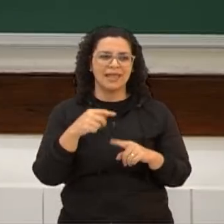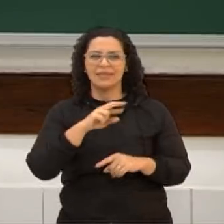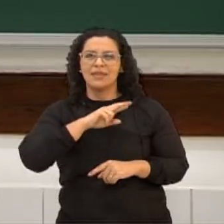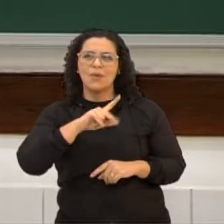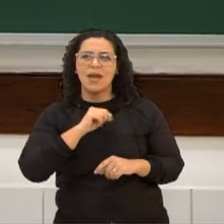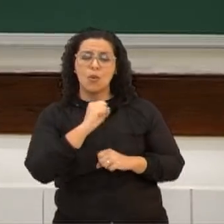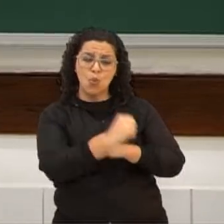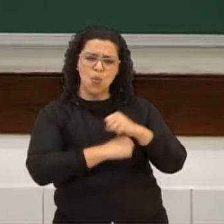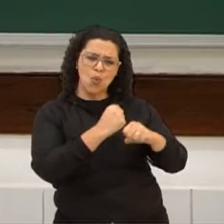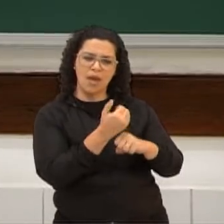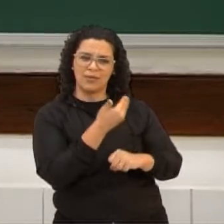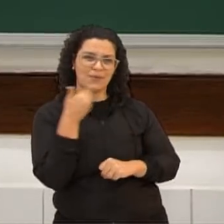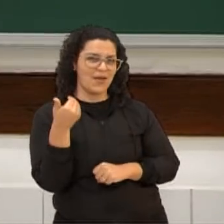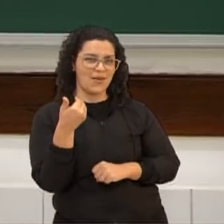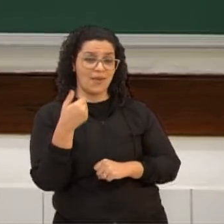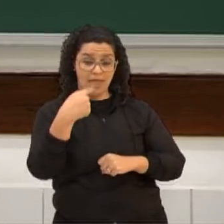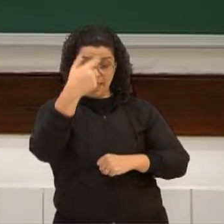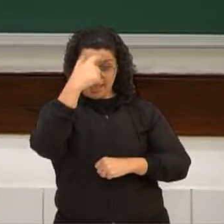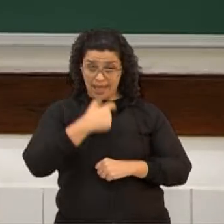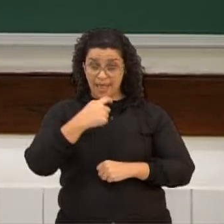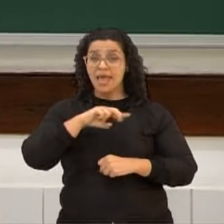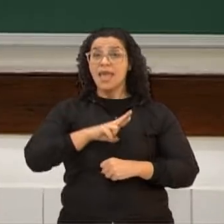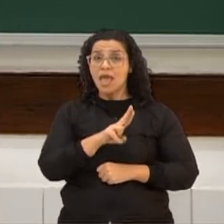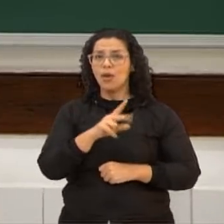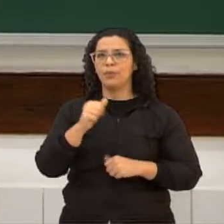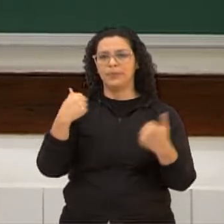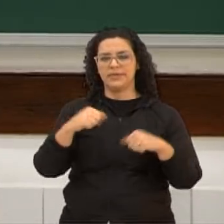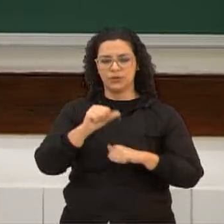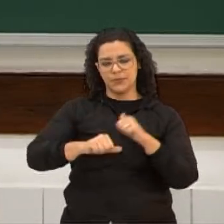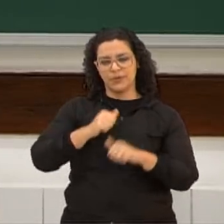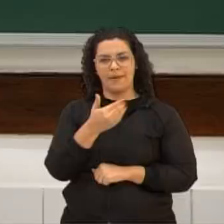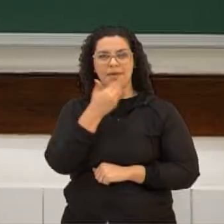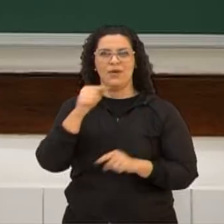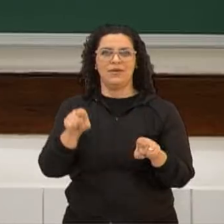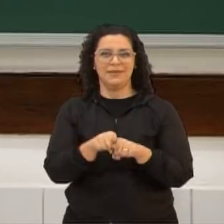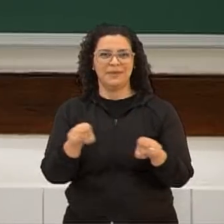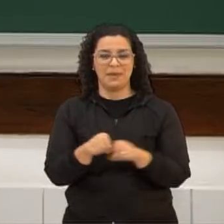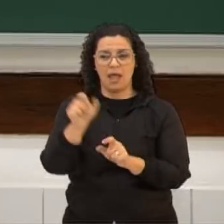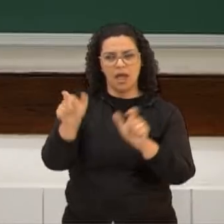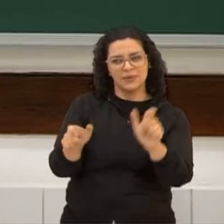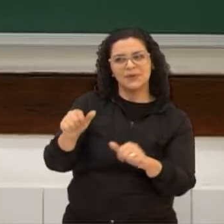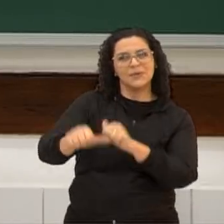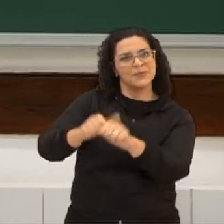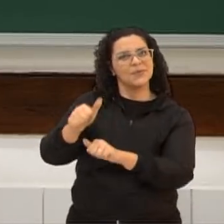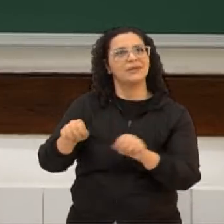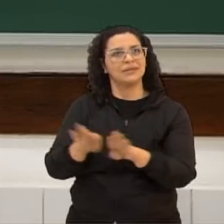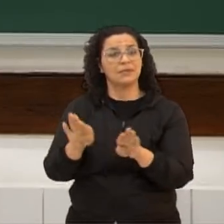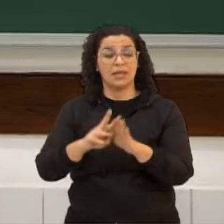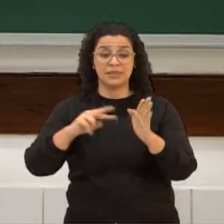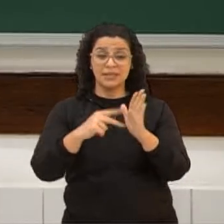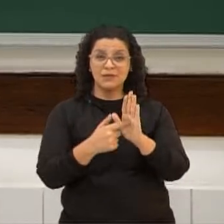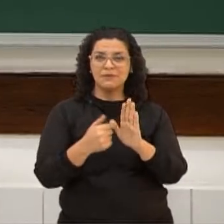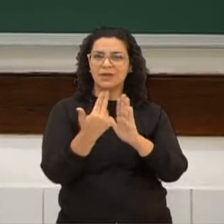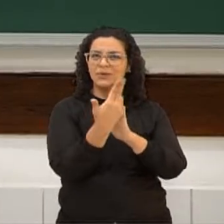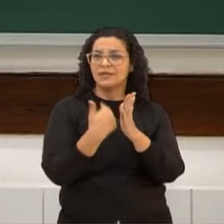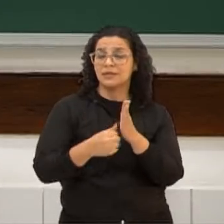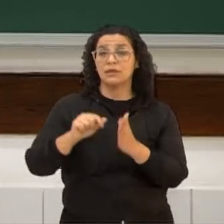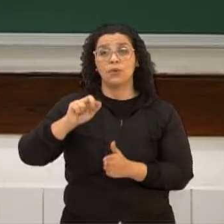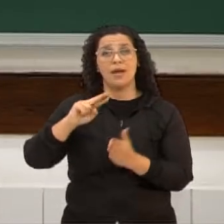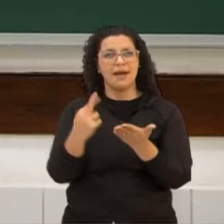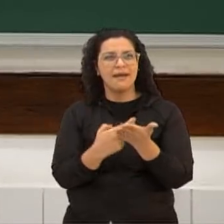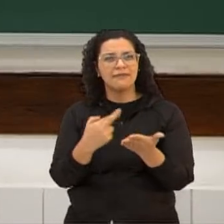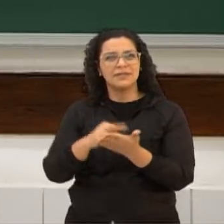questão. Então, essa tirinha aqui nos mostra então como a gente pode eleger um significado para a imagem. O que a revistinha vai